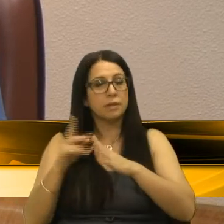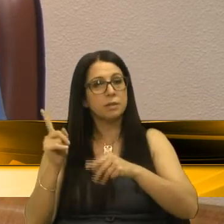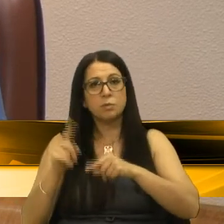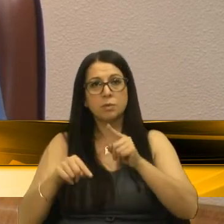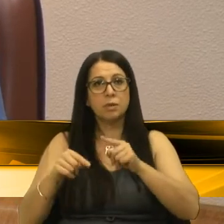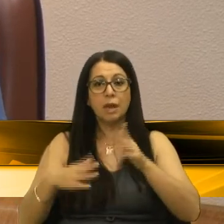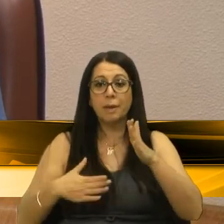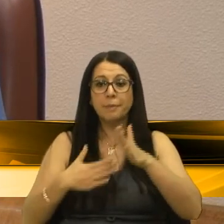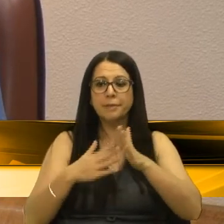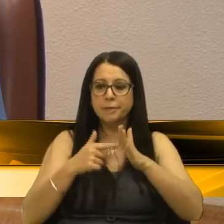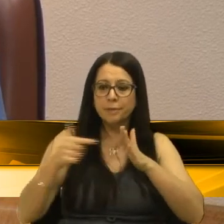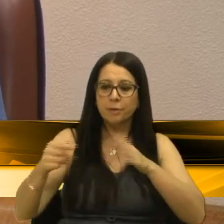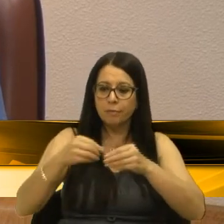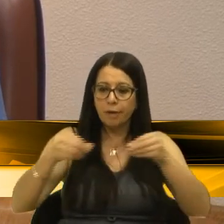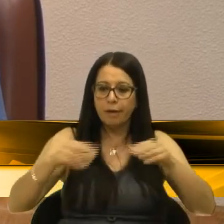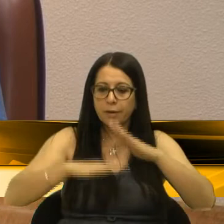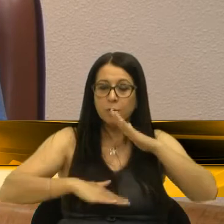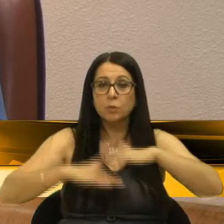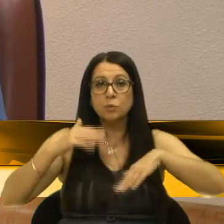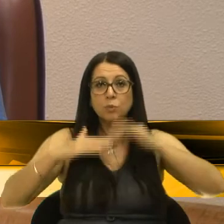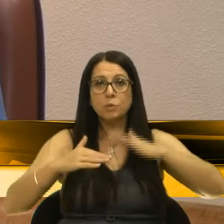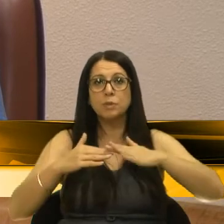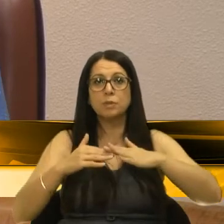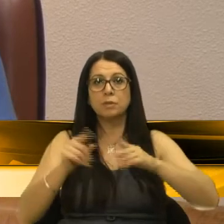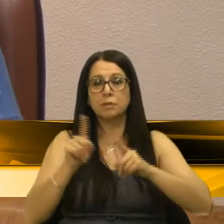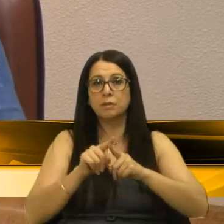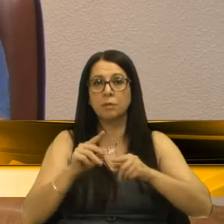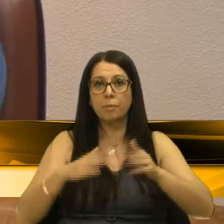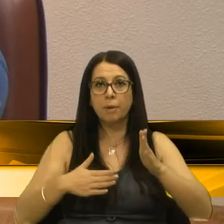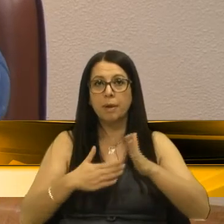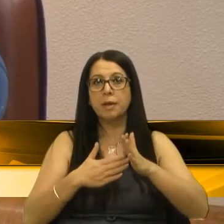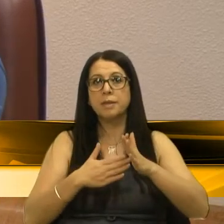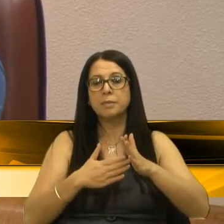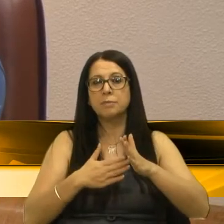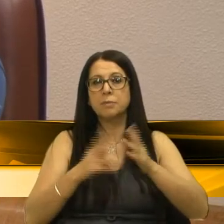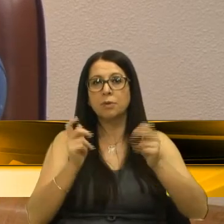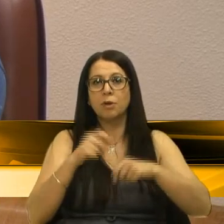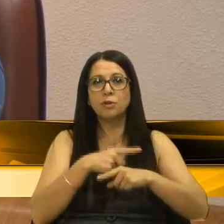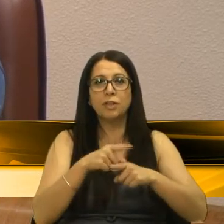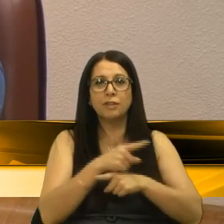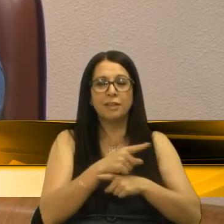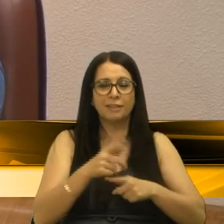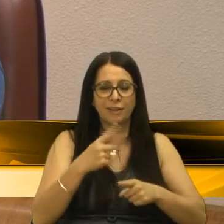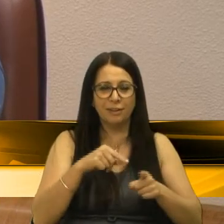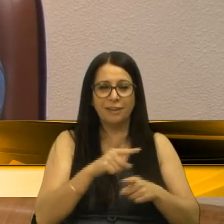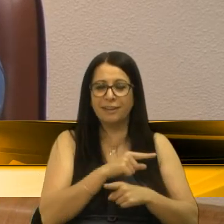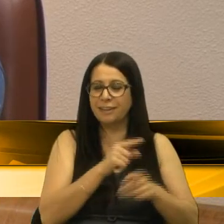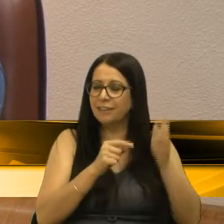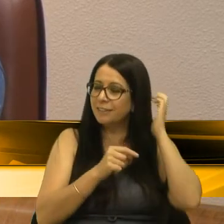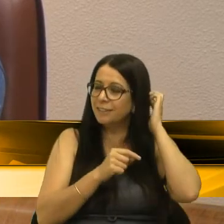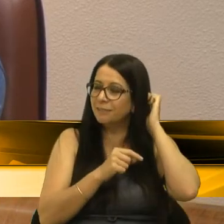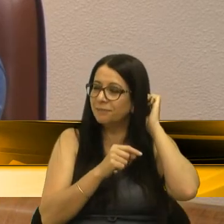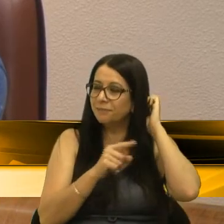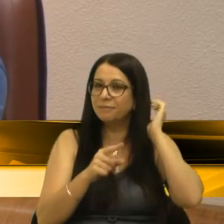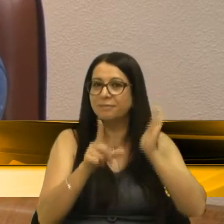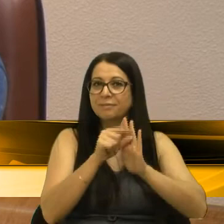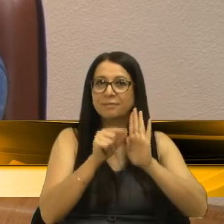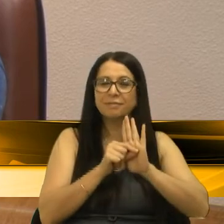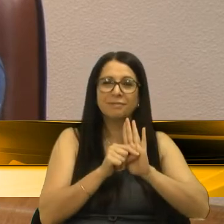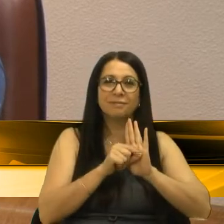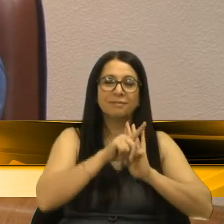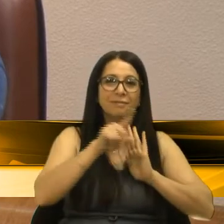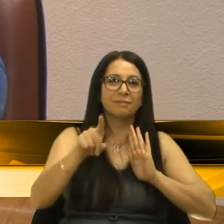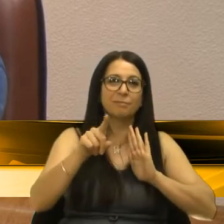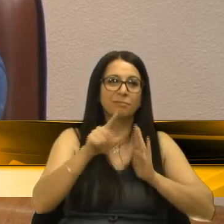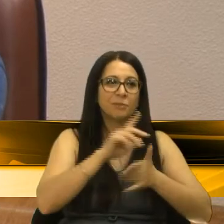limitação de área construída computável máxima permitida referida nos quadros 2, anexo à parte 3ª da Lei número